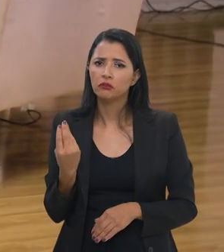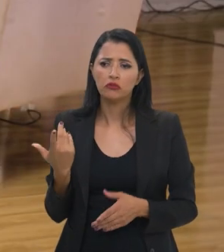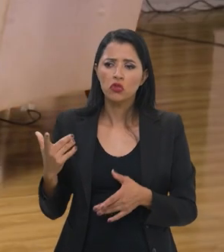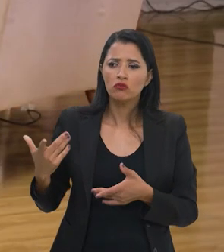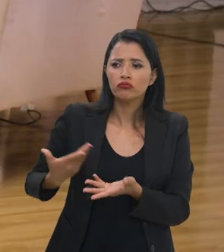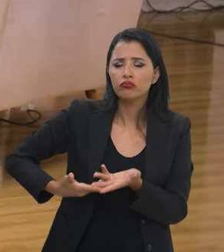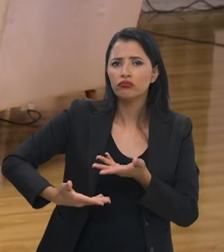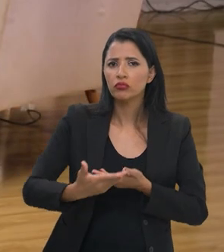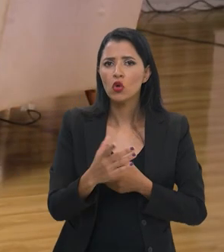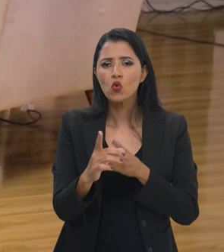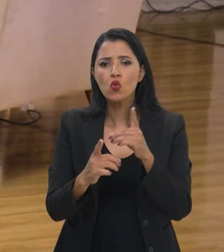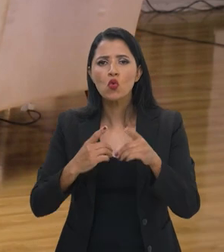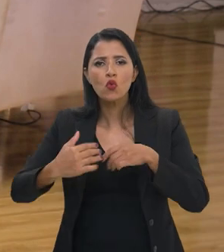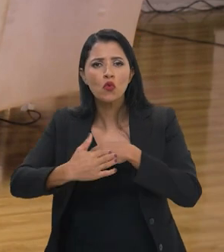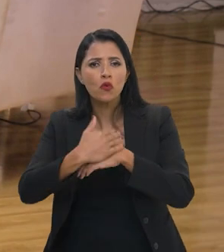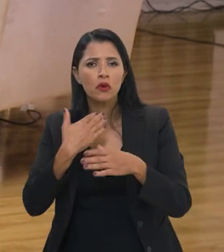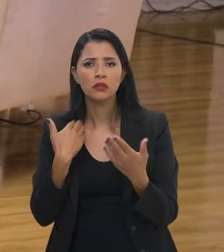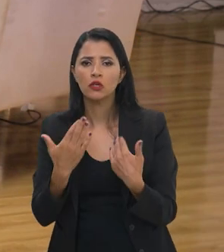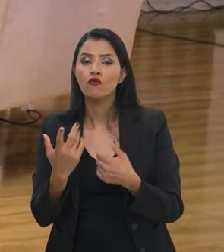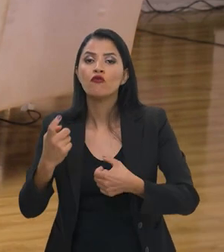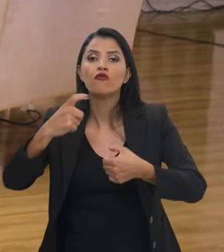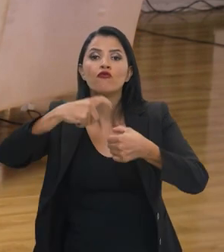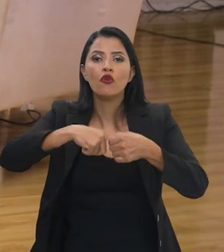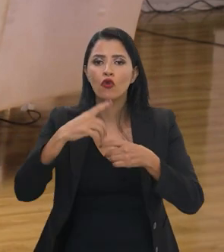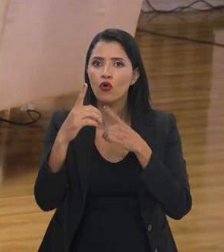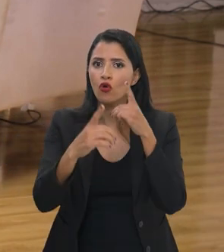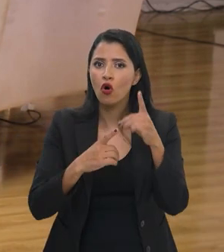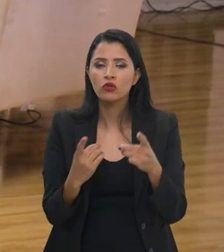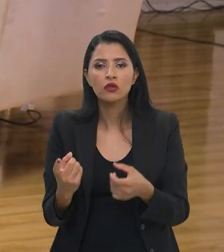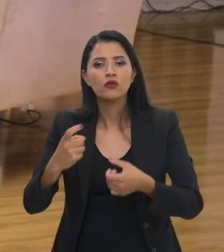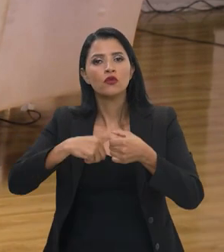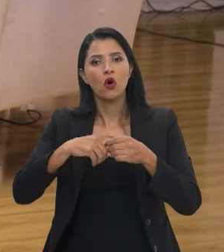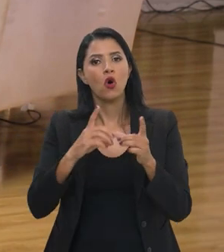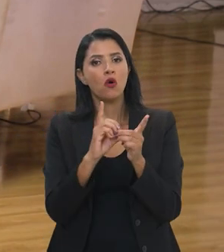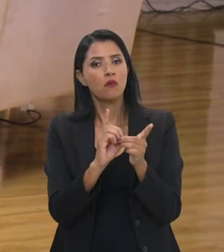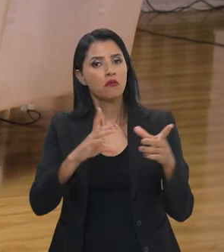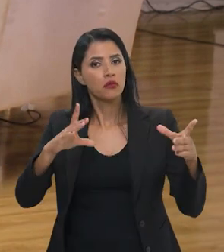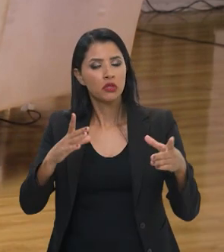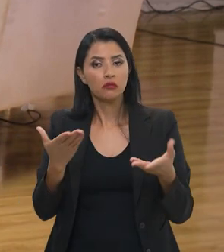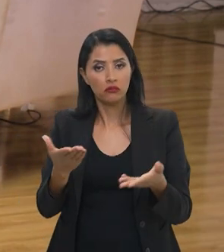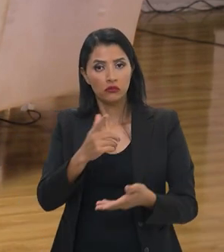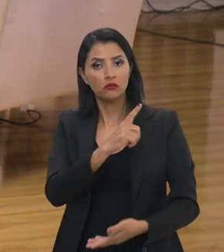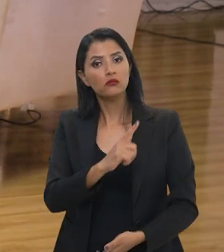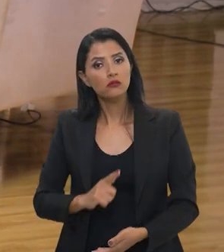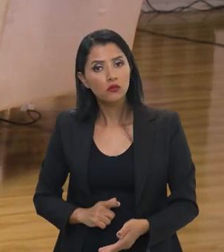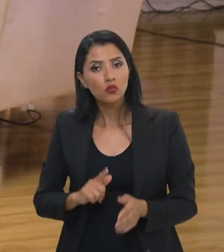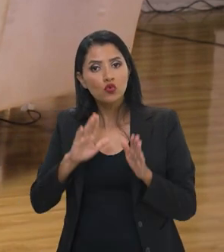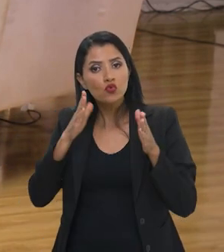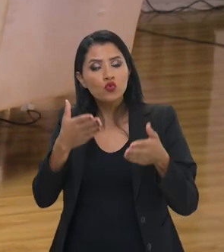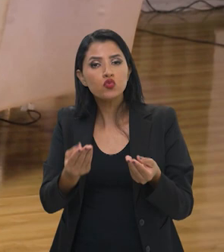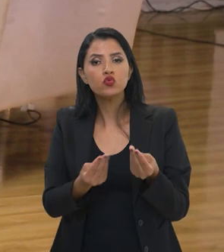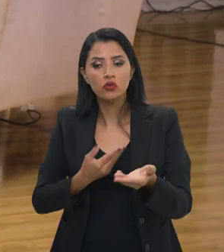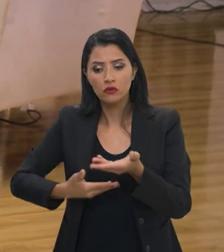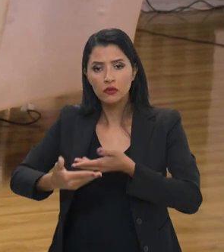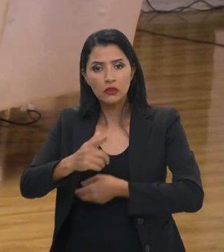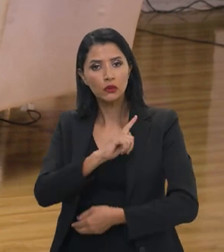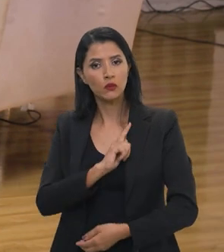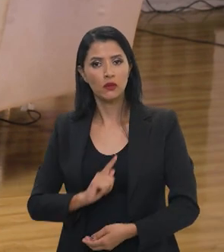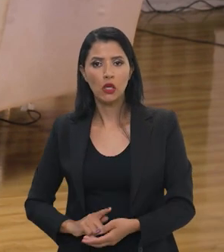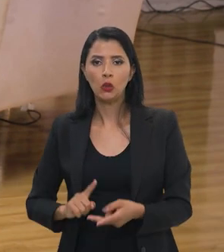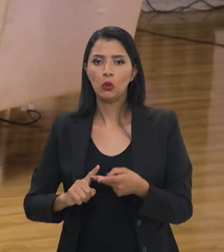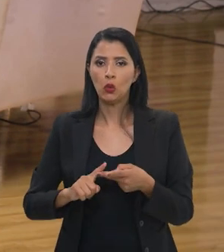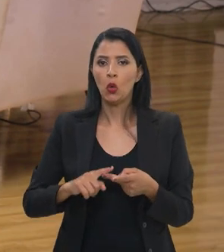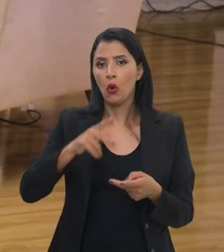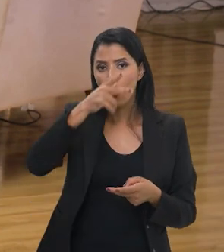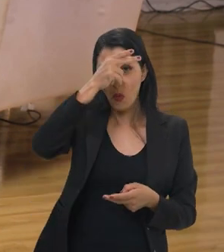e integrando pelo diálogo volta o diálogo volta a democracia é o governo Central conversando